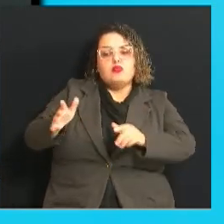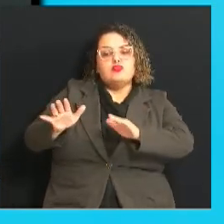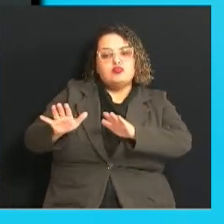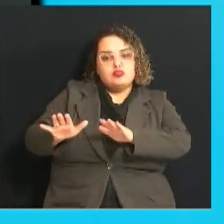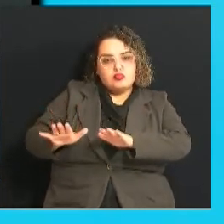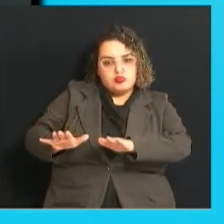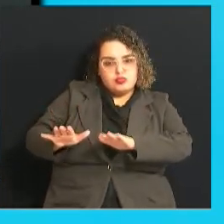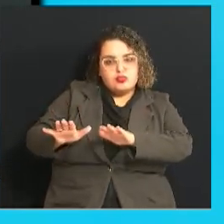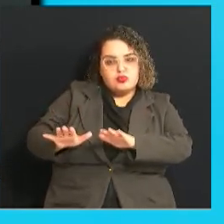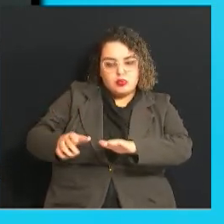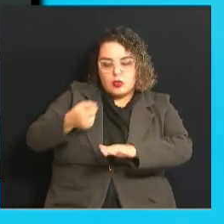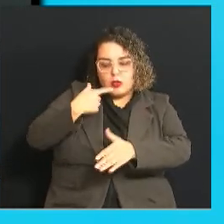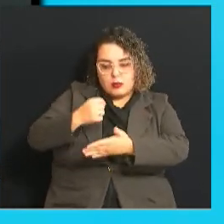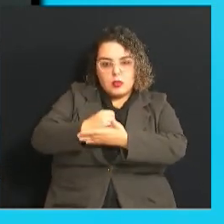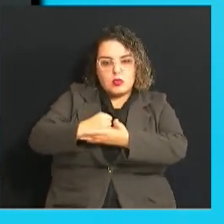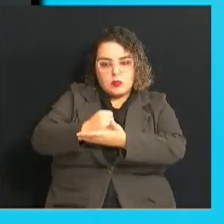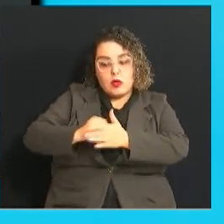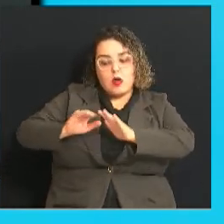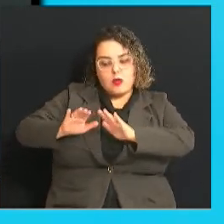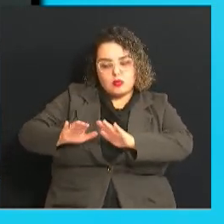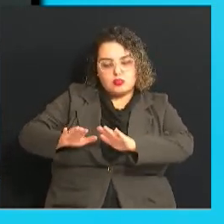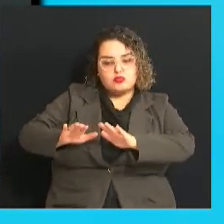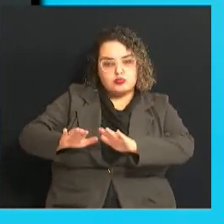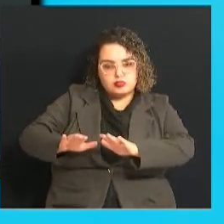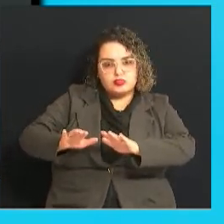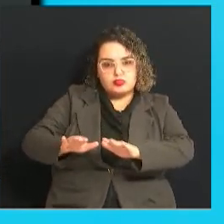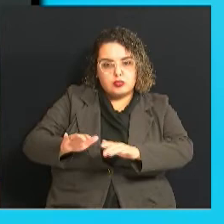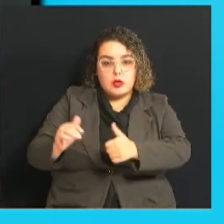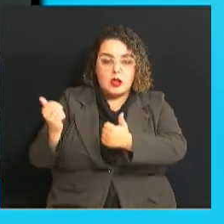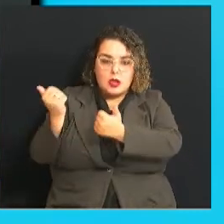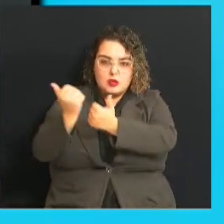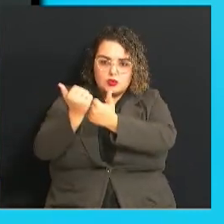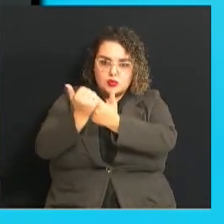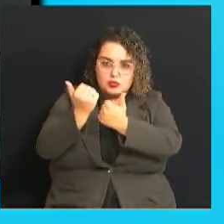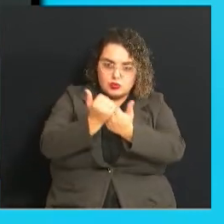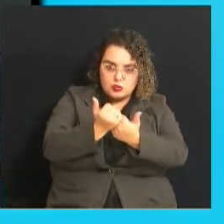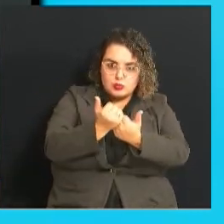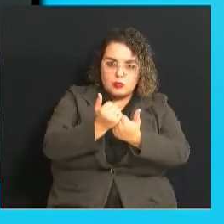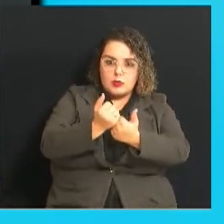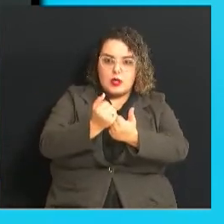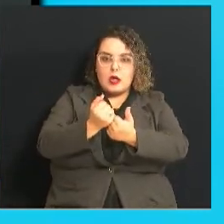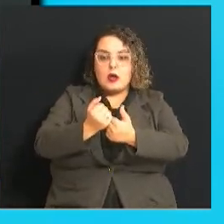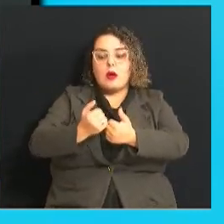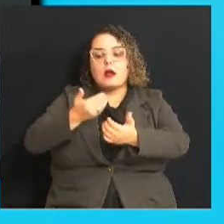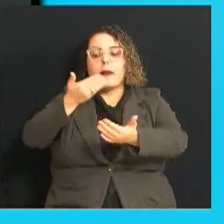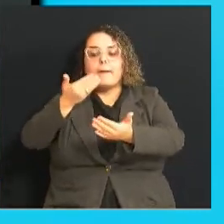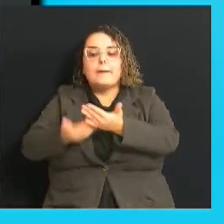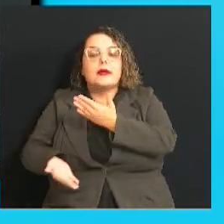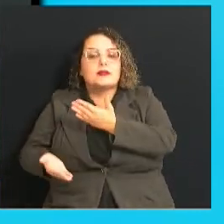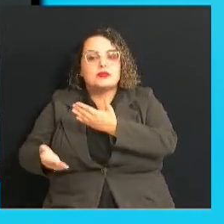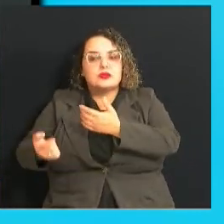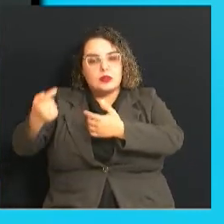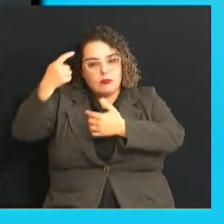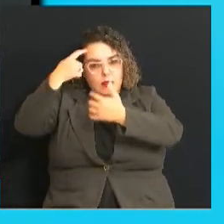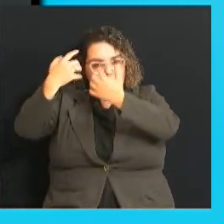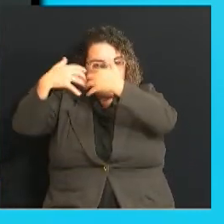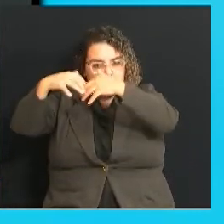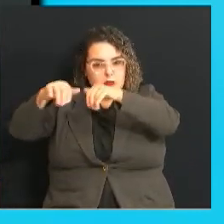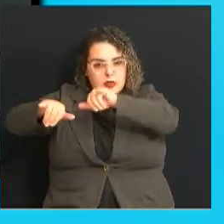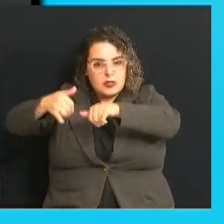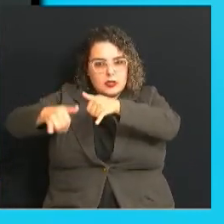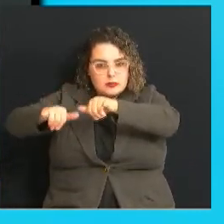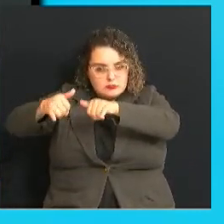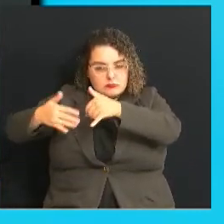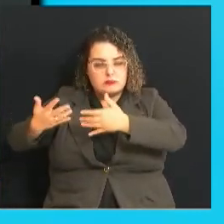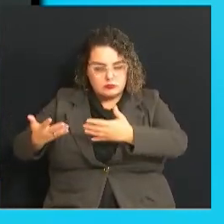doença. São medicações que repõem uma substância que é perdida ao longo da doença, que é a acetilcolina,